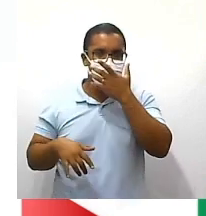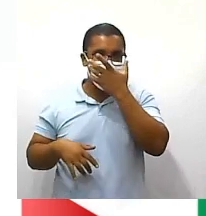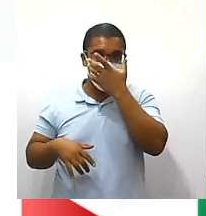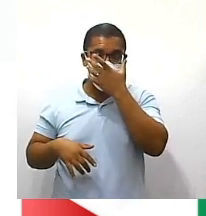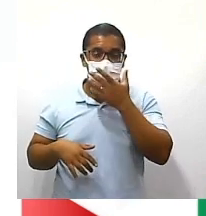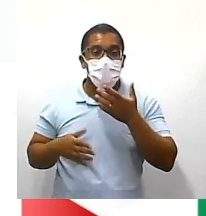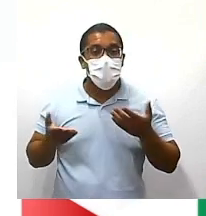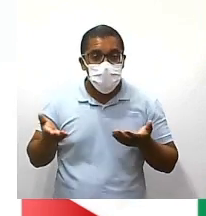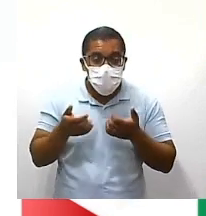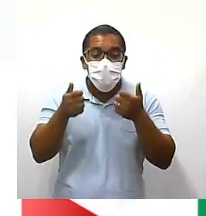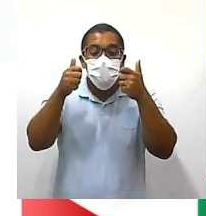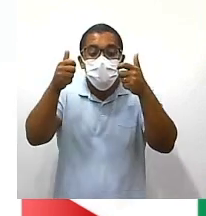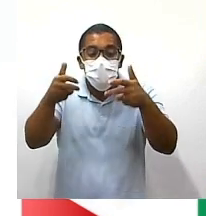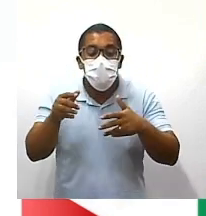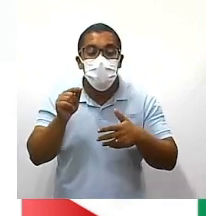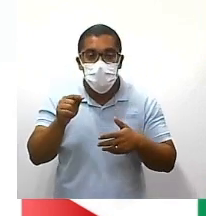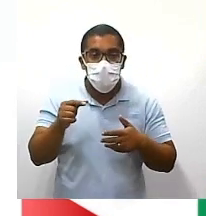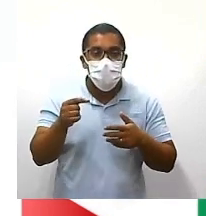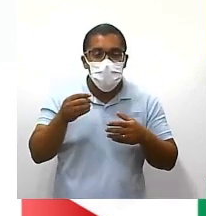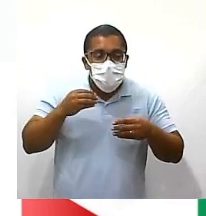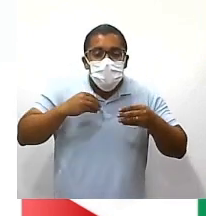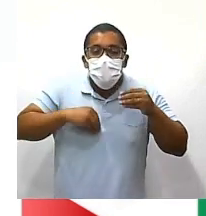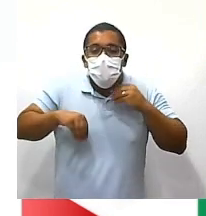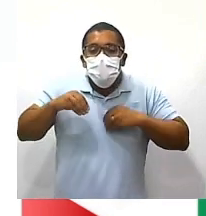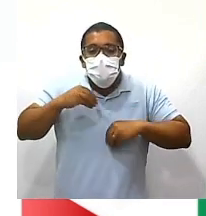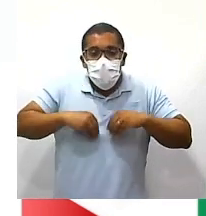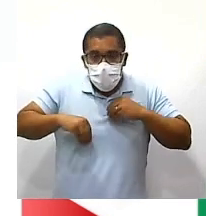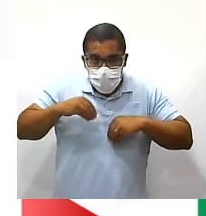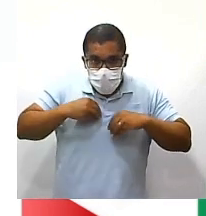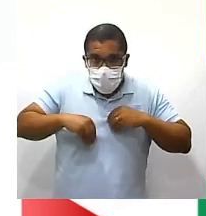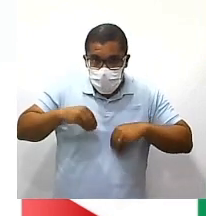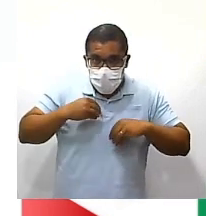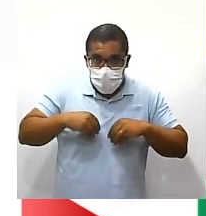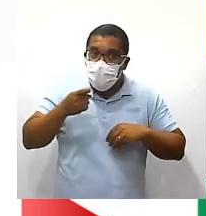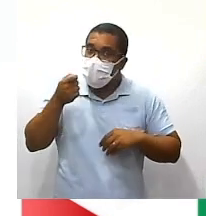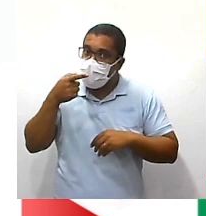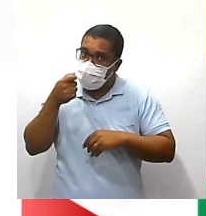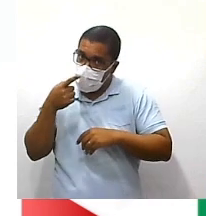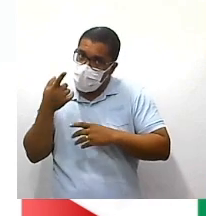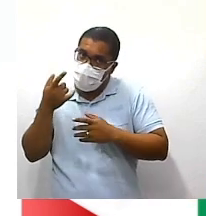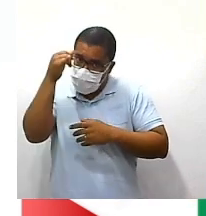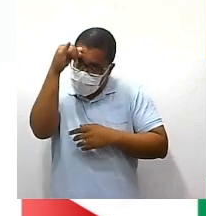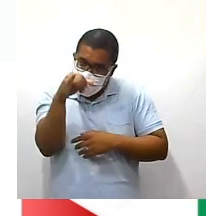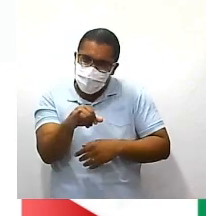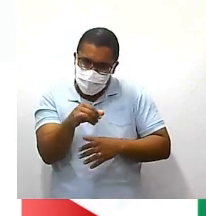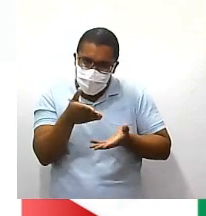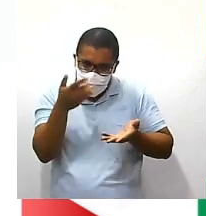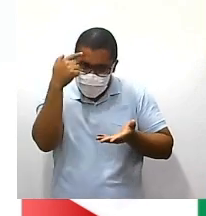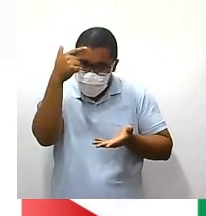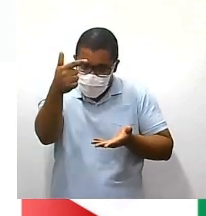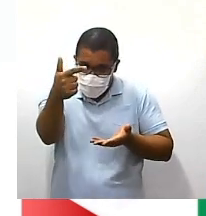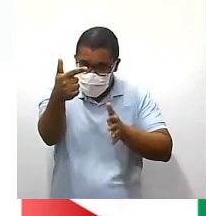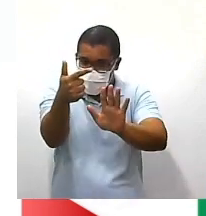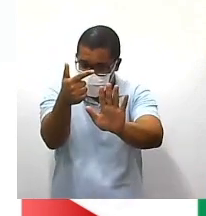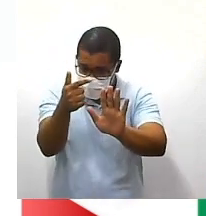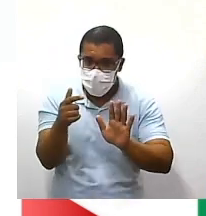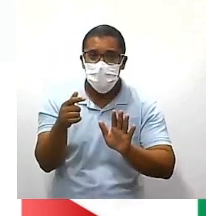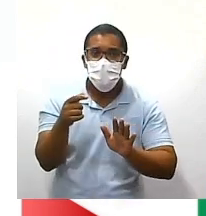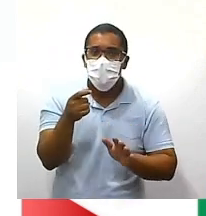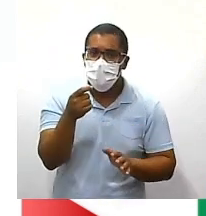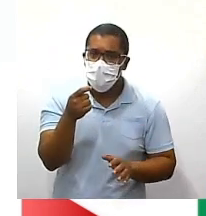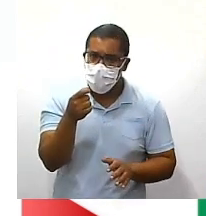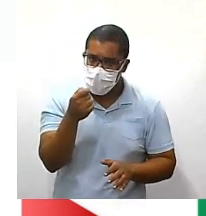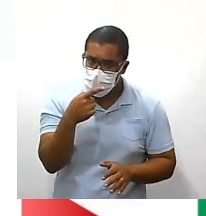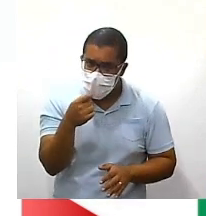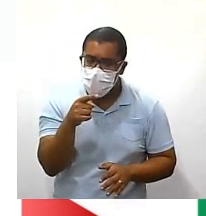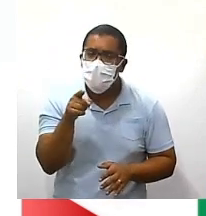os antidepressivos, que é outro tipo de psicoativo. Os antidepressivos, eles são